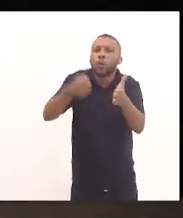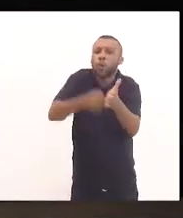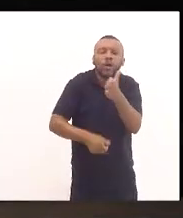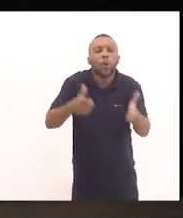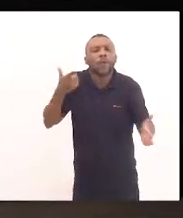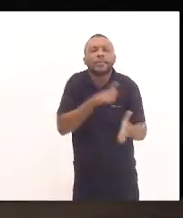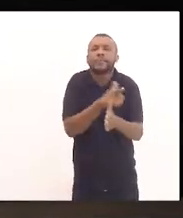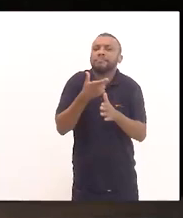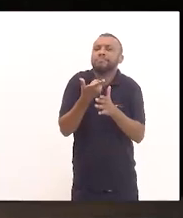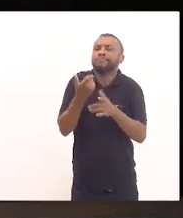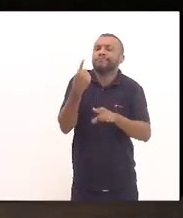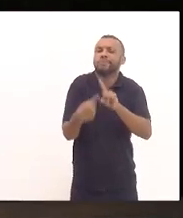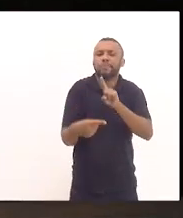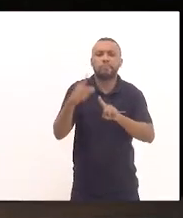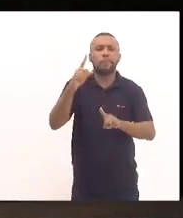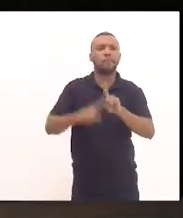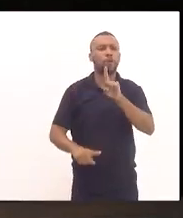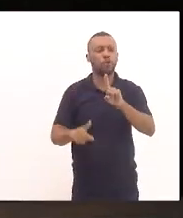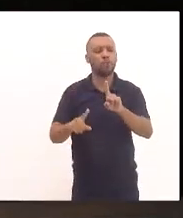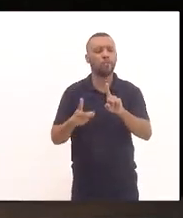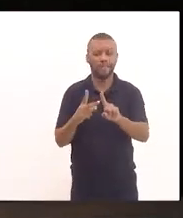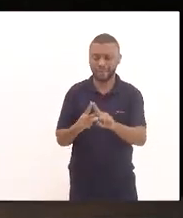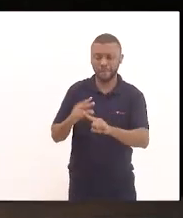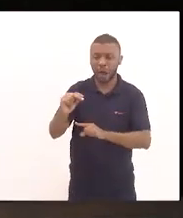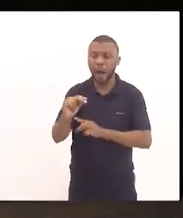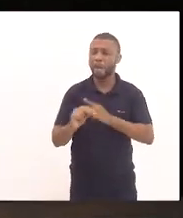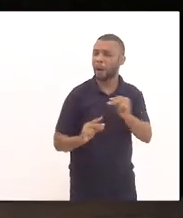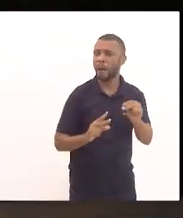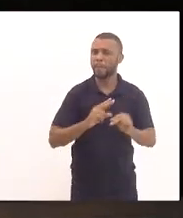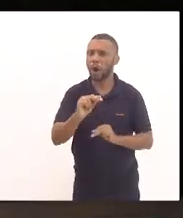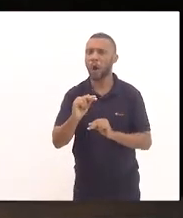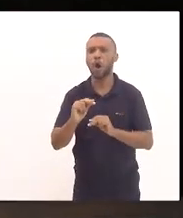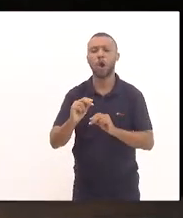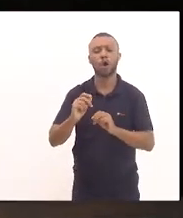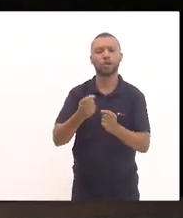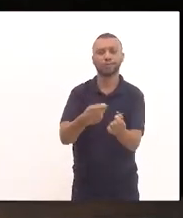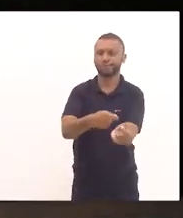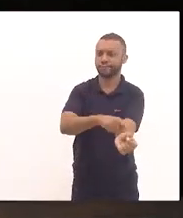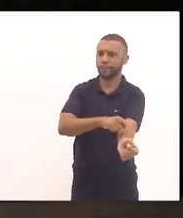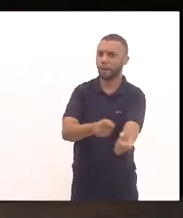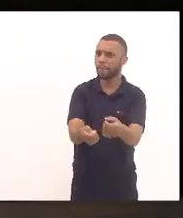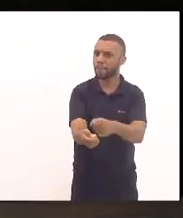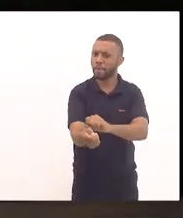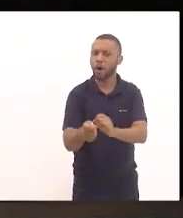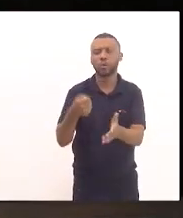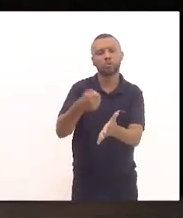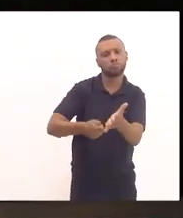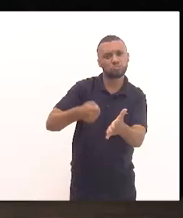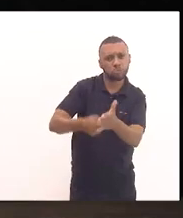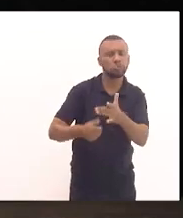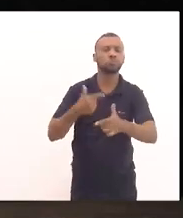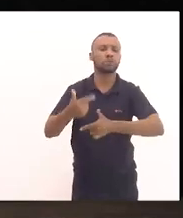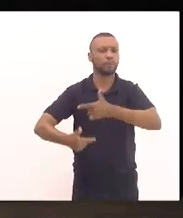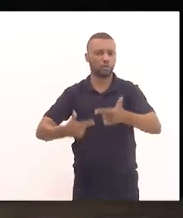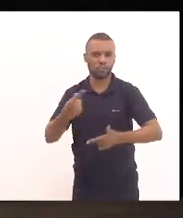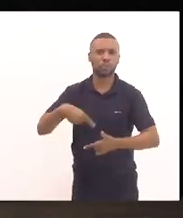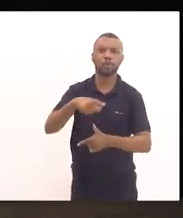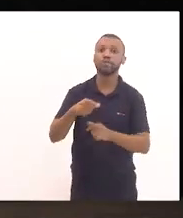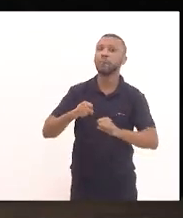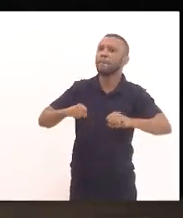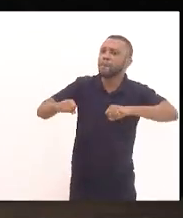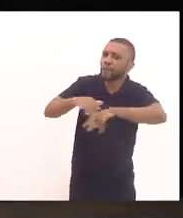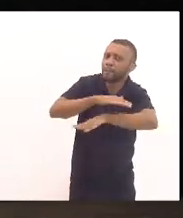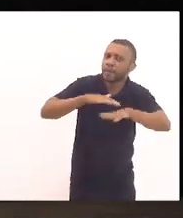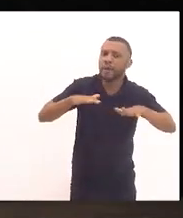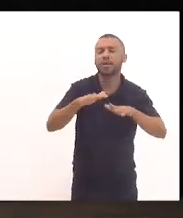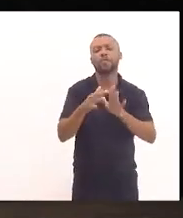dos trabalhadores e trabalhadoras e do movimento de agroecologia, de agricultura familiar e